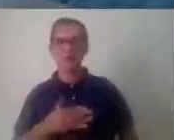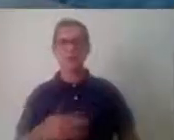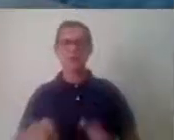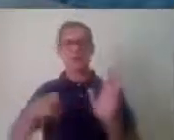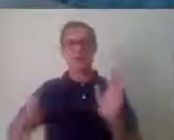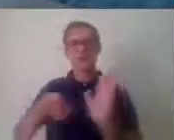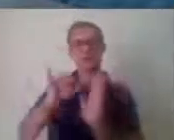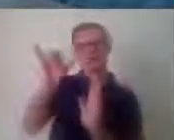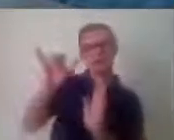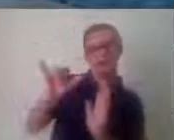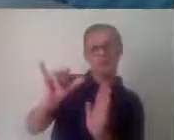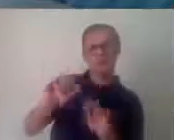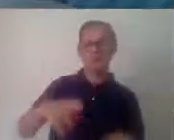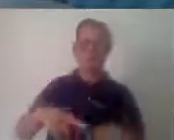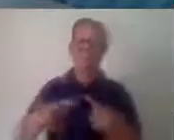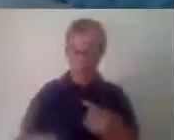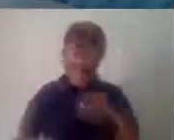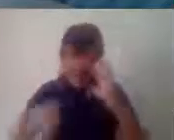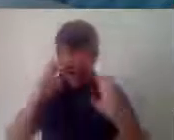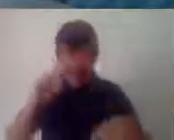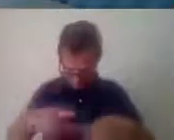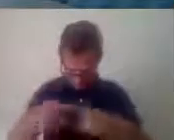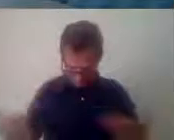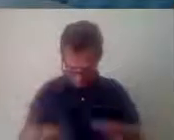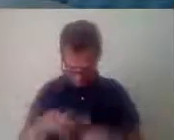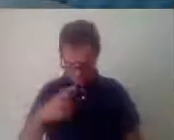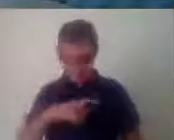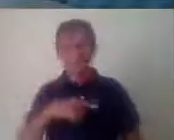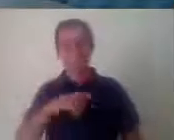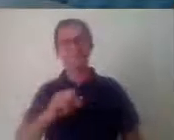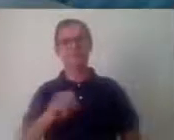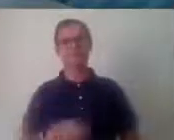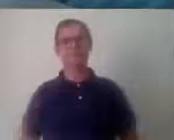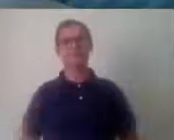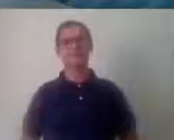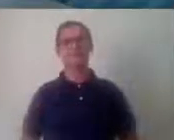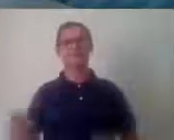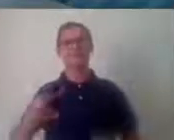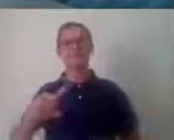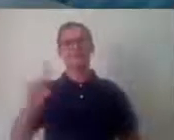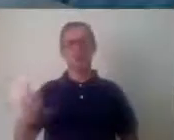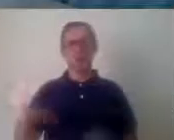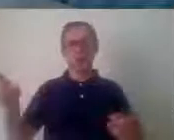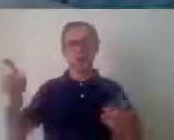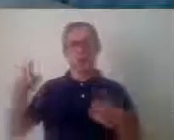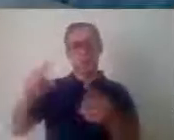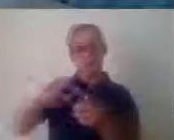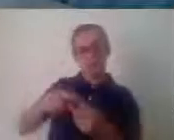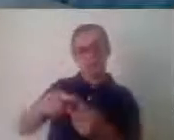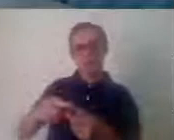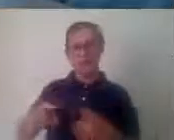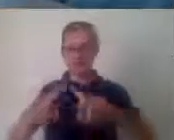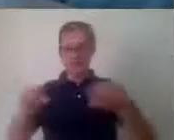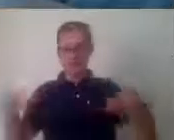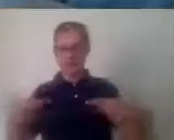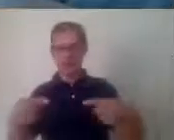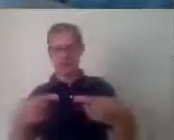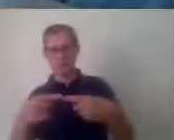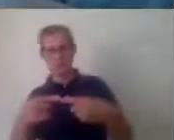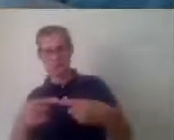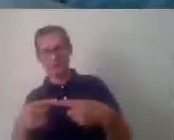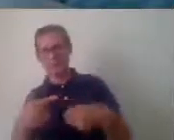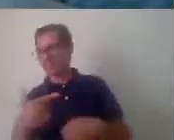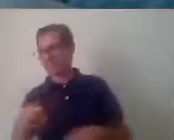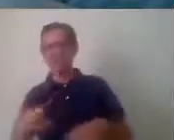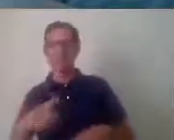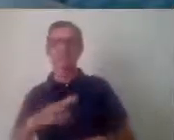e aqui meu Y, tá? Pensa aqui. Agora a gente vai ter o Z. Então, a gente vai ter retângulo para preencher? Não,